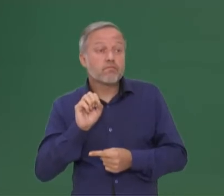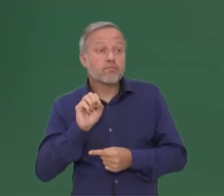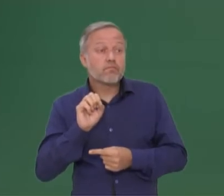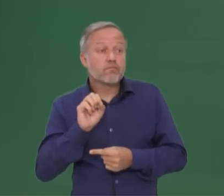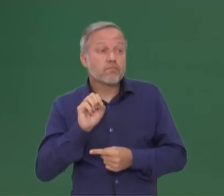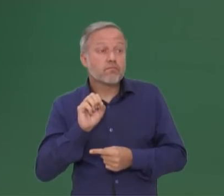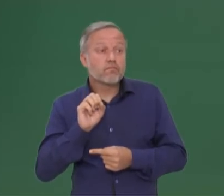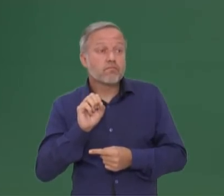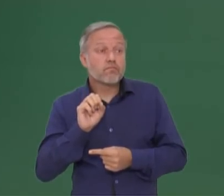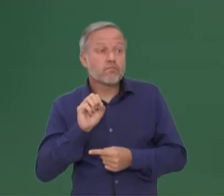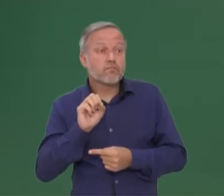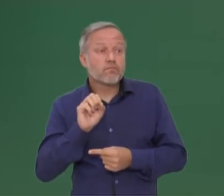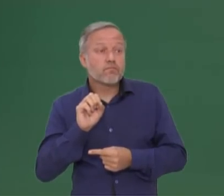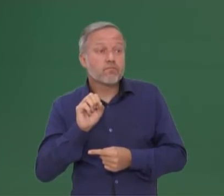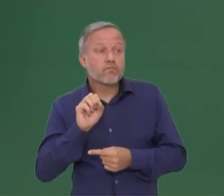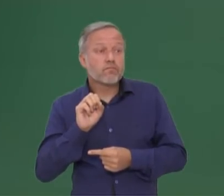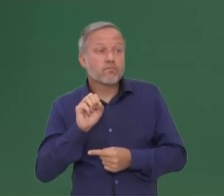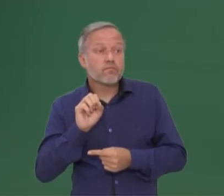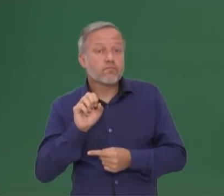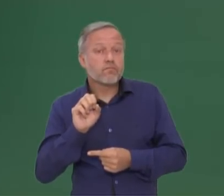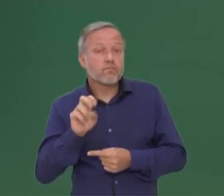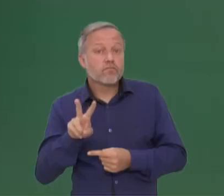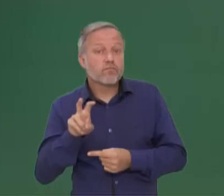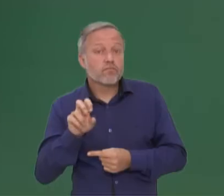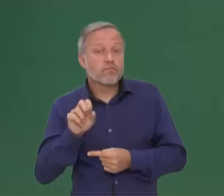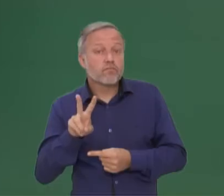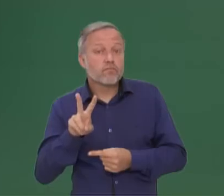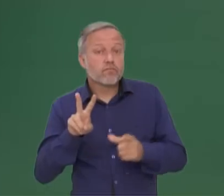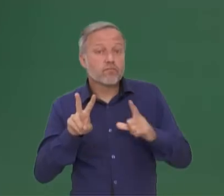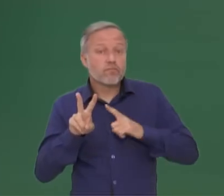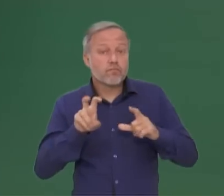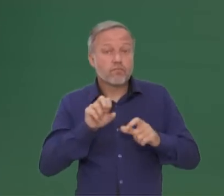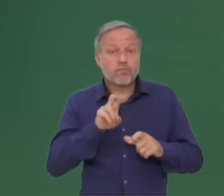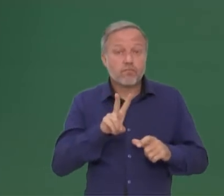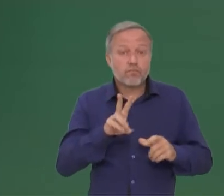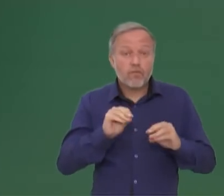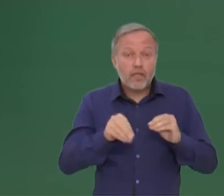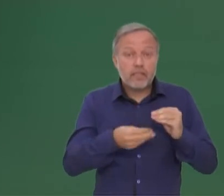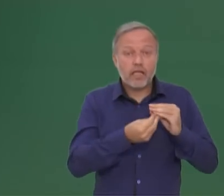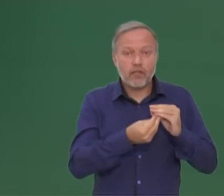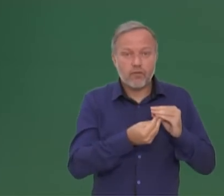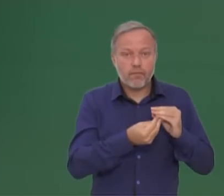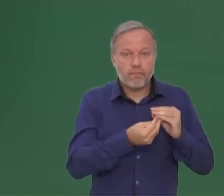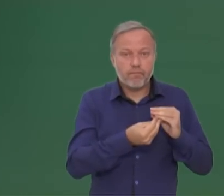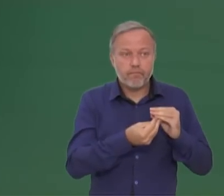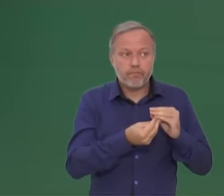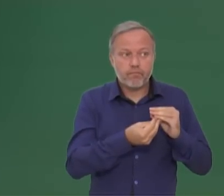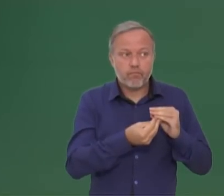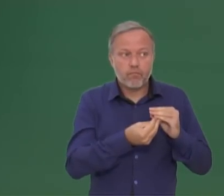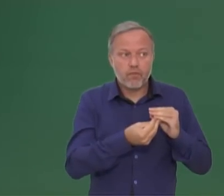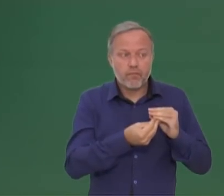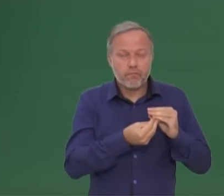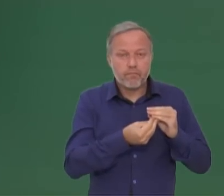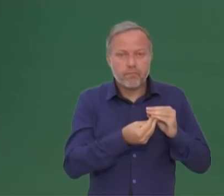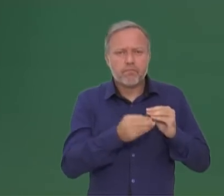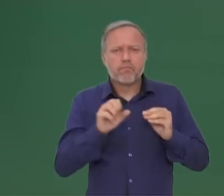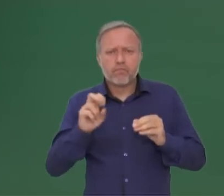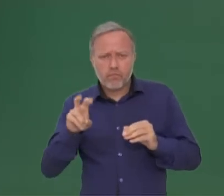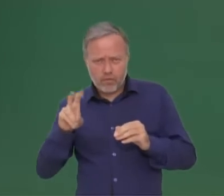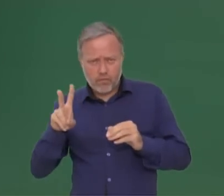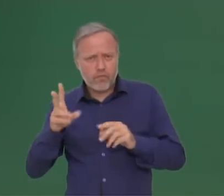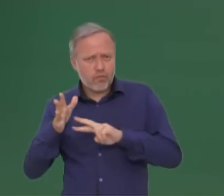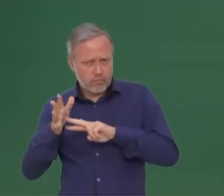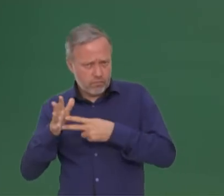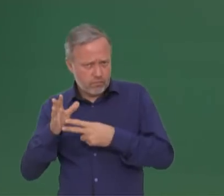vivos têm na sua classificação os vírus dentro deles, né? Então, eu posso considerar o vírus como um ser